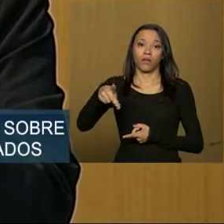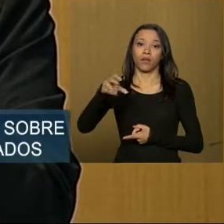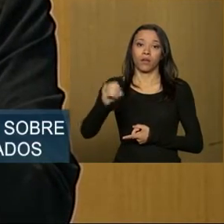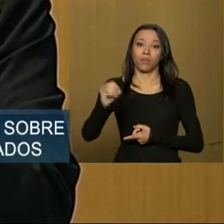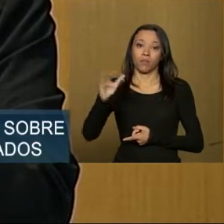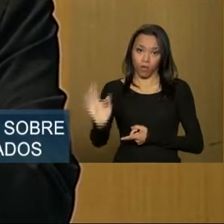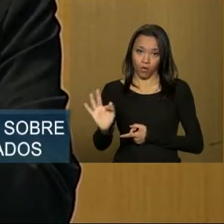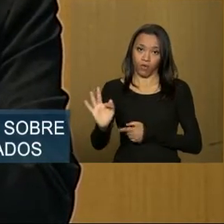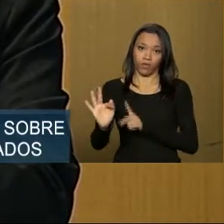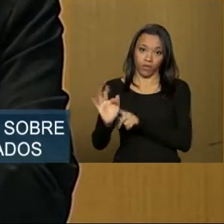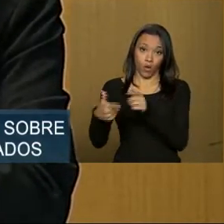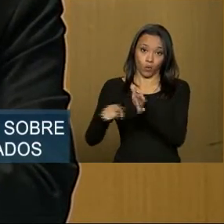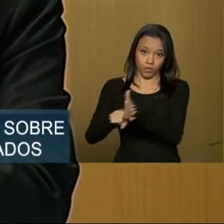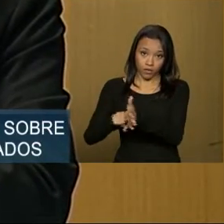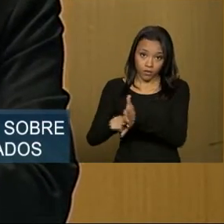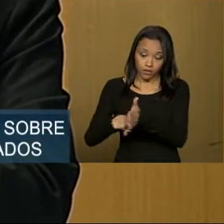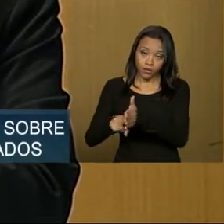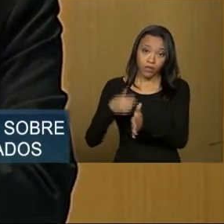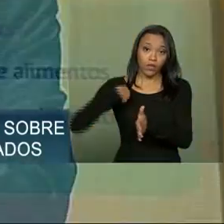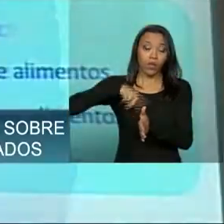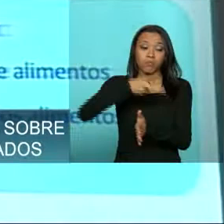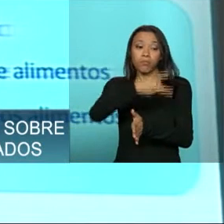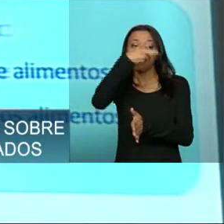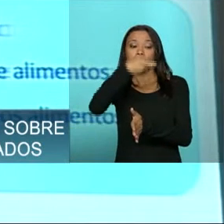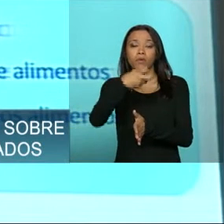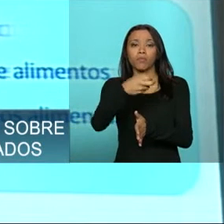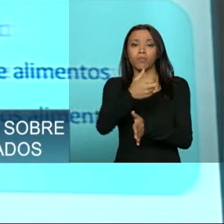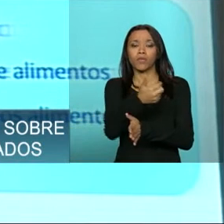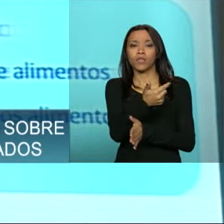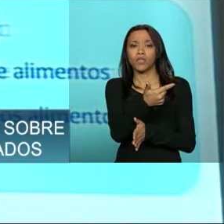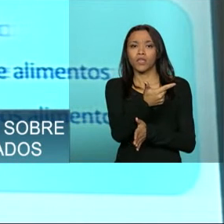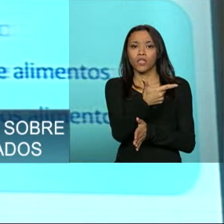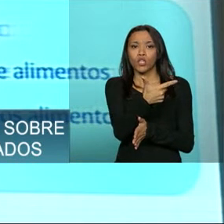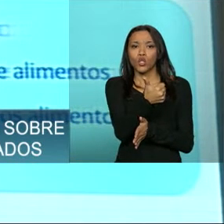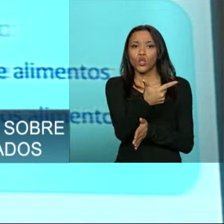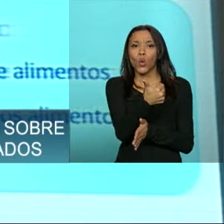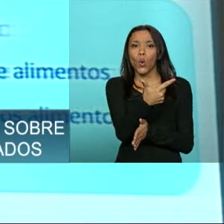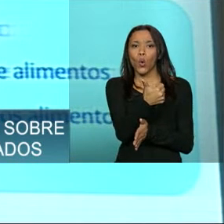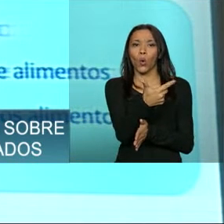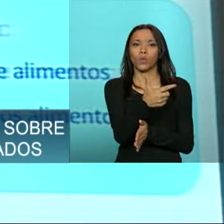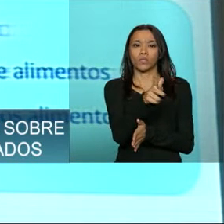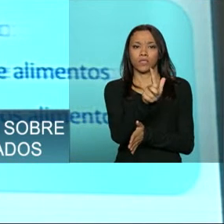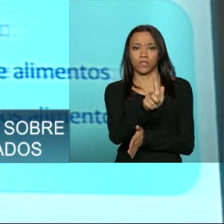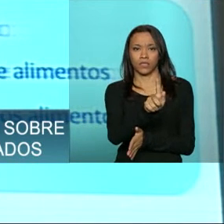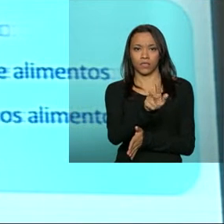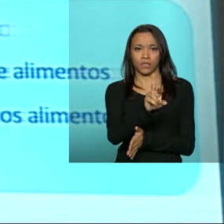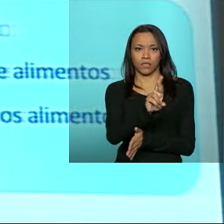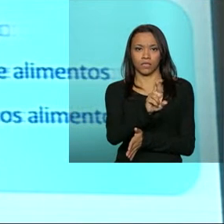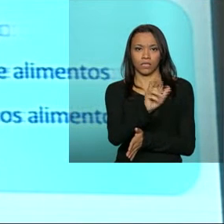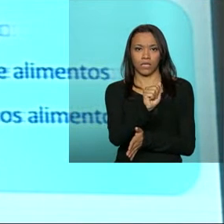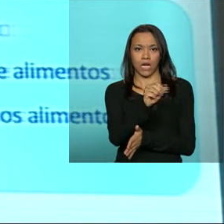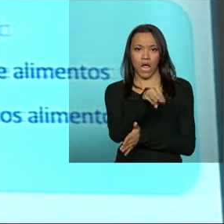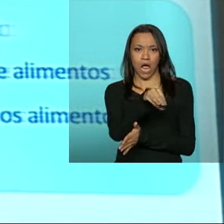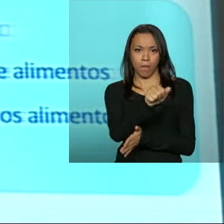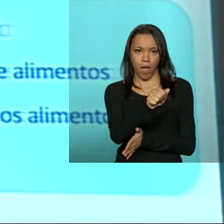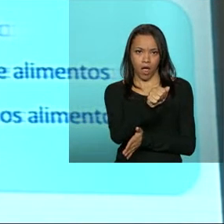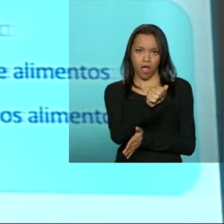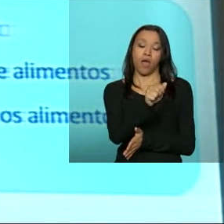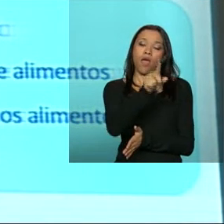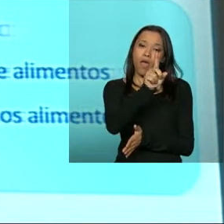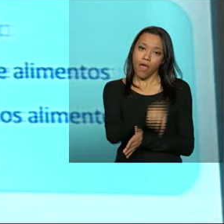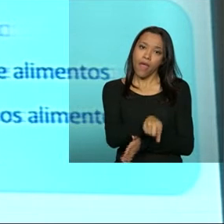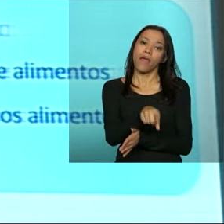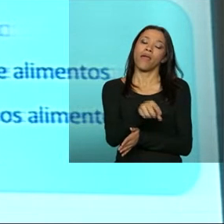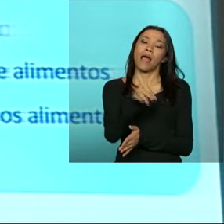2008, nós, então, verificamos que 12 gramas é o consumo médio de sal do brasileiro,